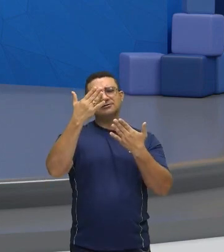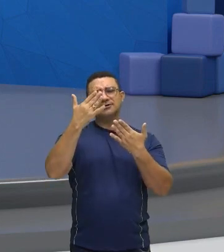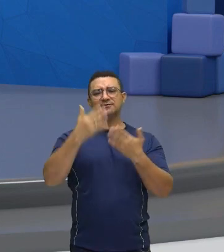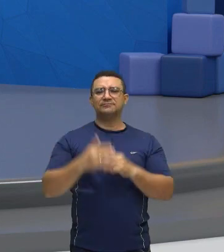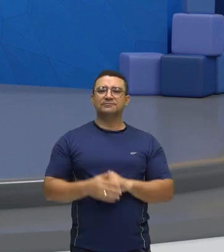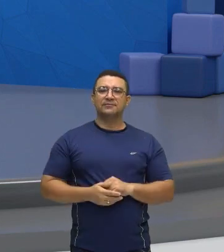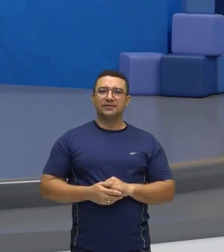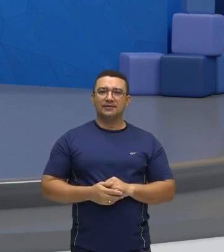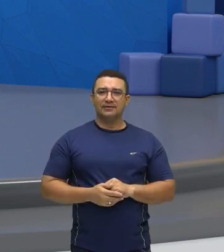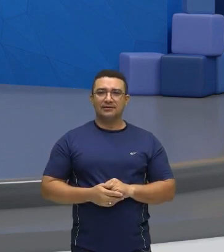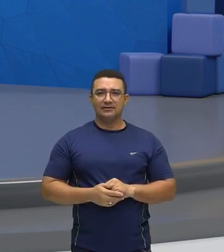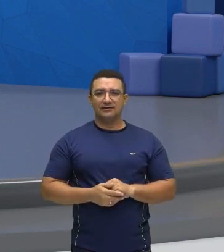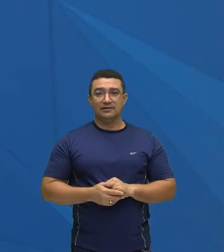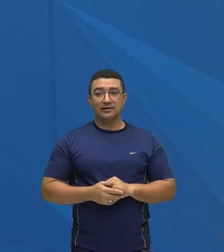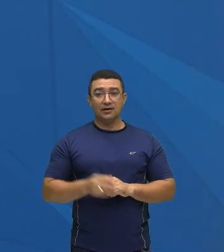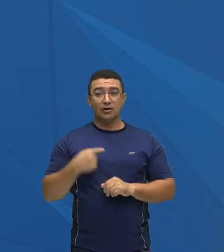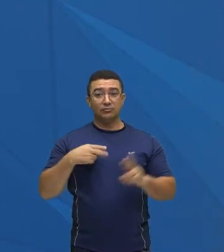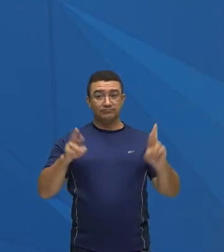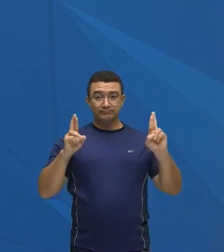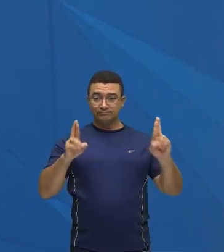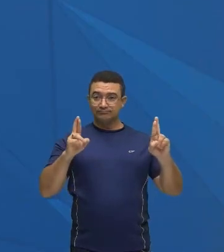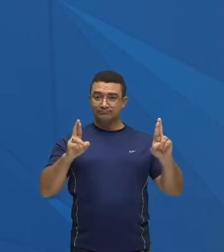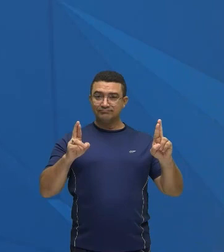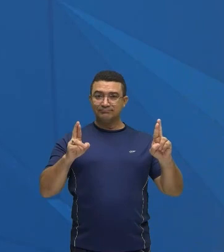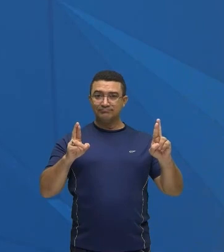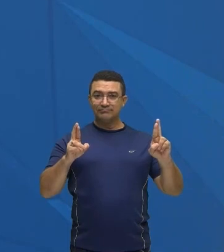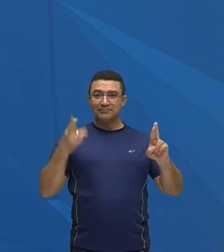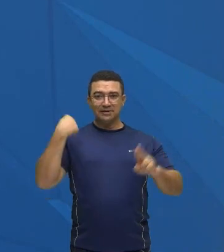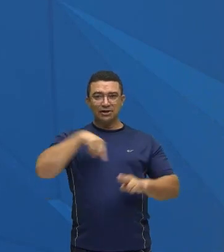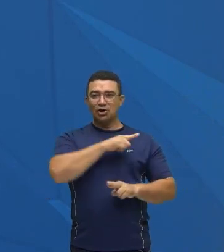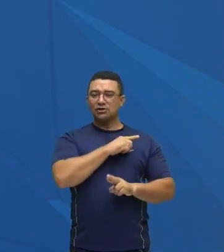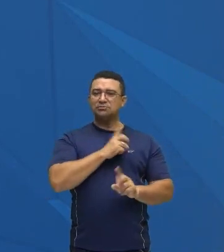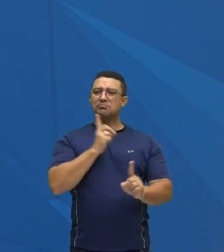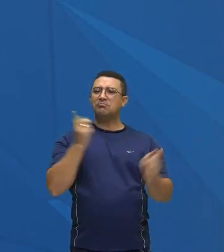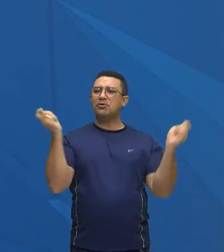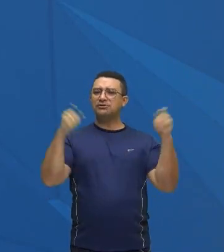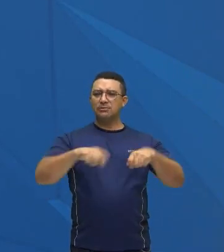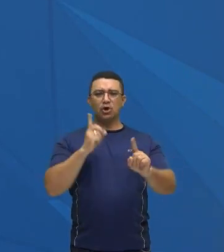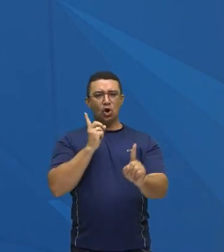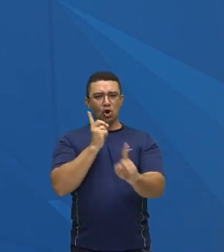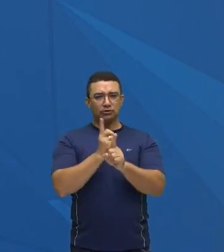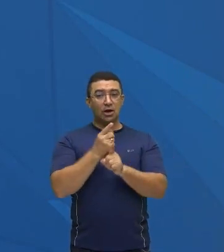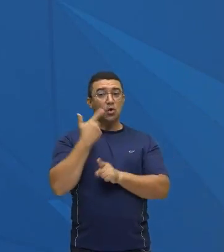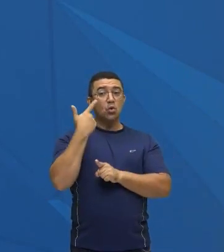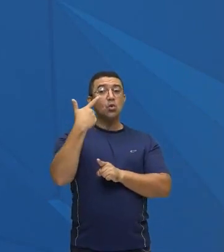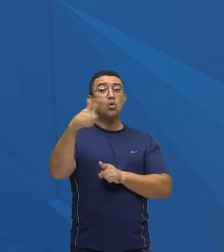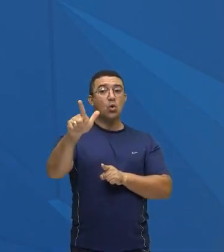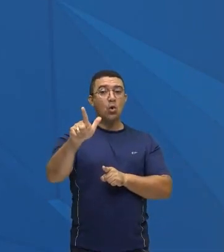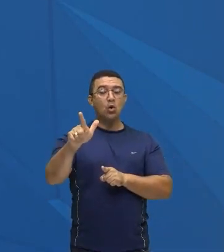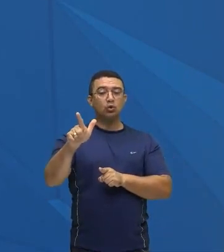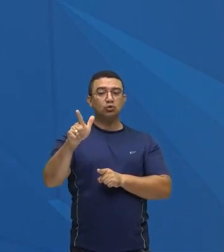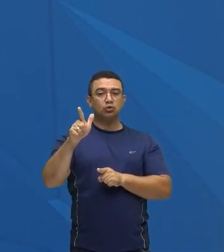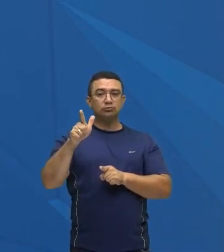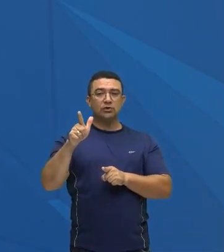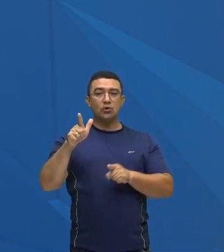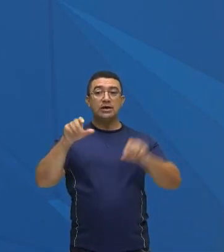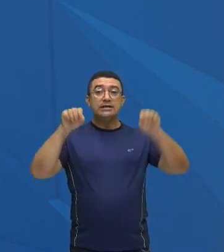de vocês e eu desejo, né, que a gente encontre aqui no nosso próximo Espia Essa Conversa.